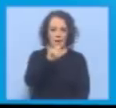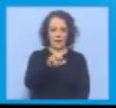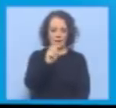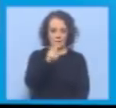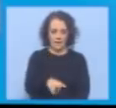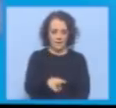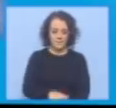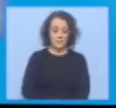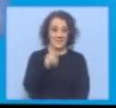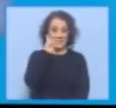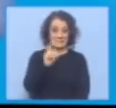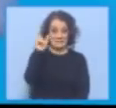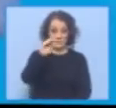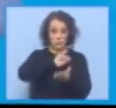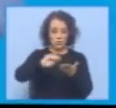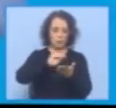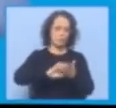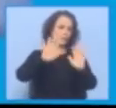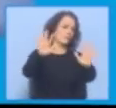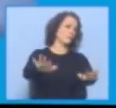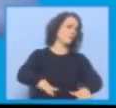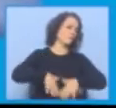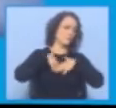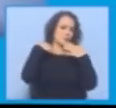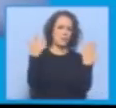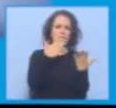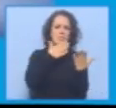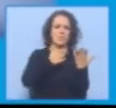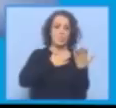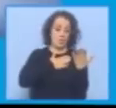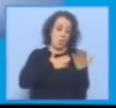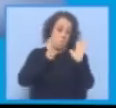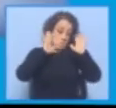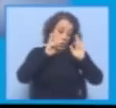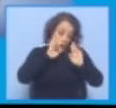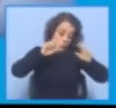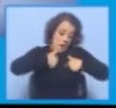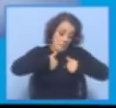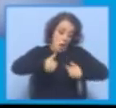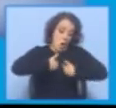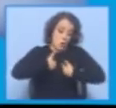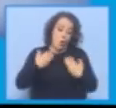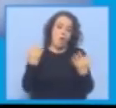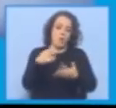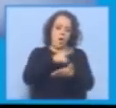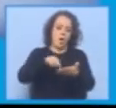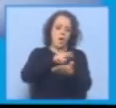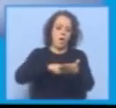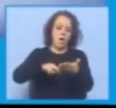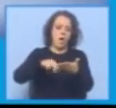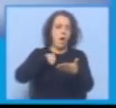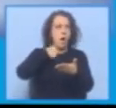uma unção, não? Que nos ajuda a penetrar, ou a mim me ajudou, desculpa lá, a mim me ajudou, a